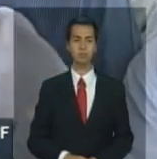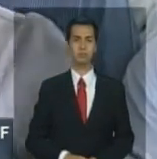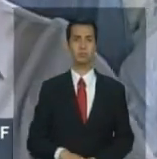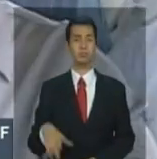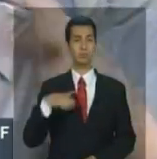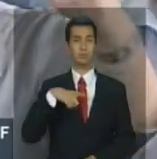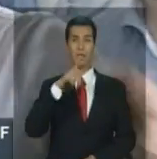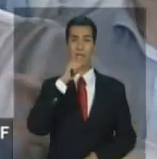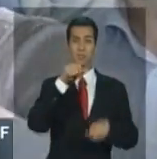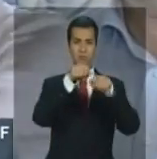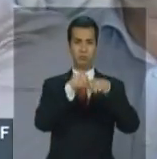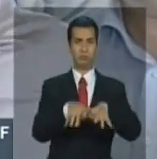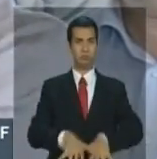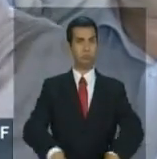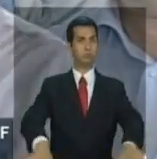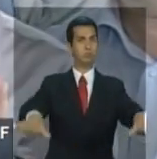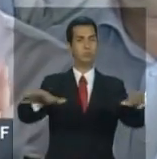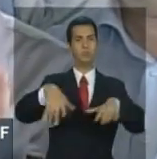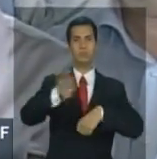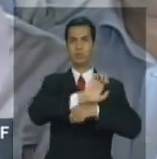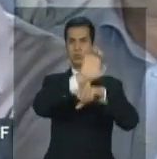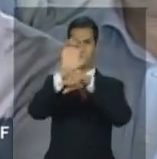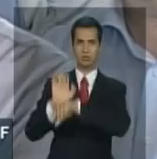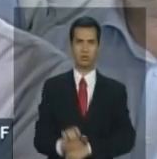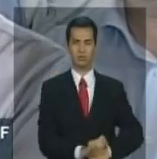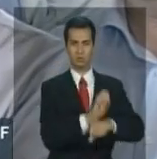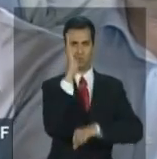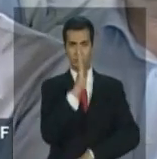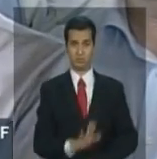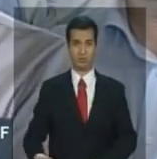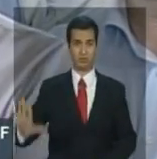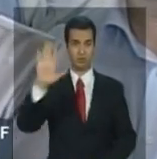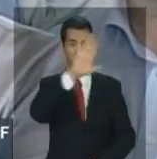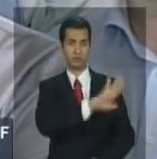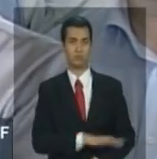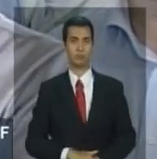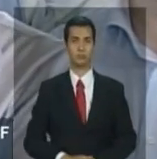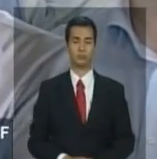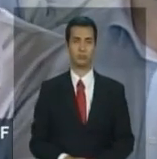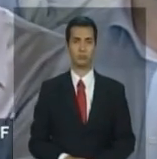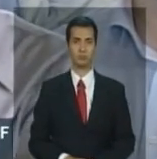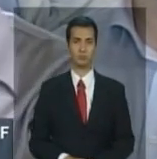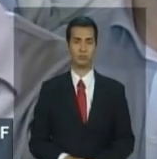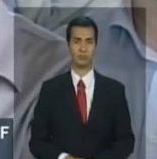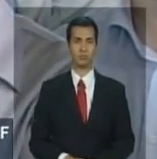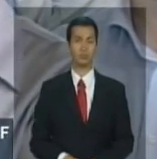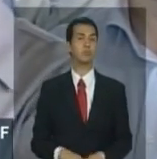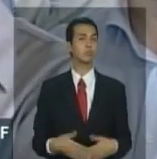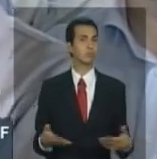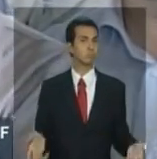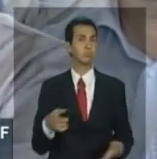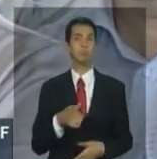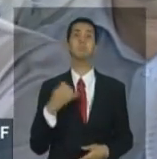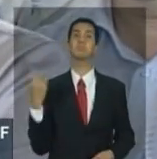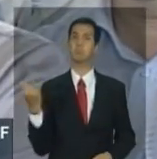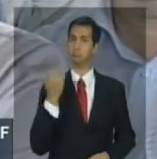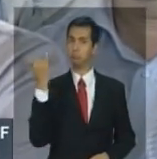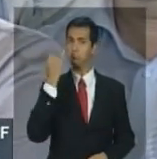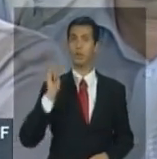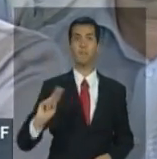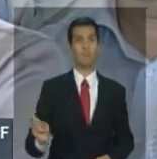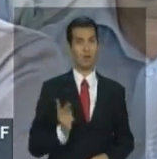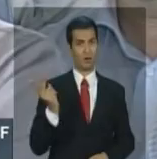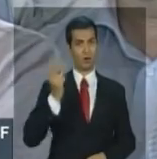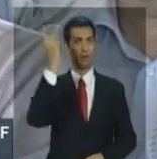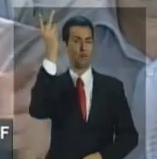desce água para todos os outros estados desse país. Então, isso para nós é um valor e é uma riqueza, principalmente